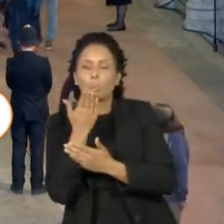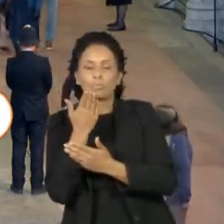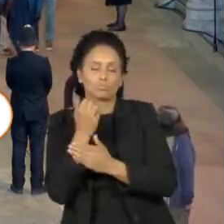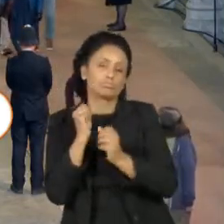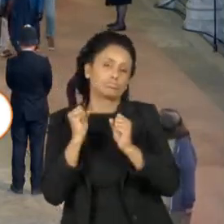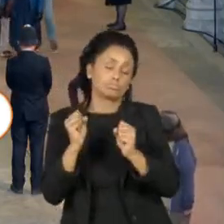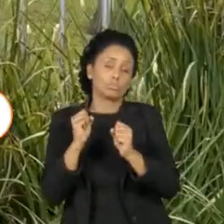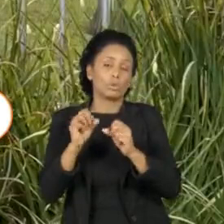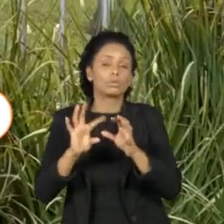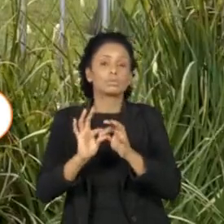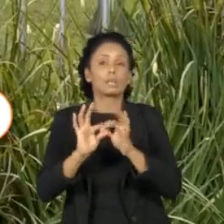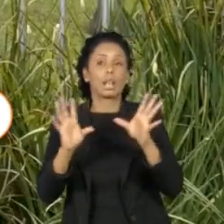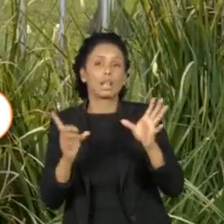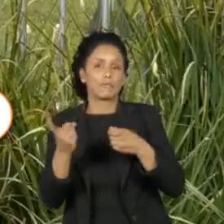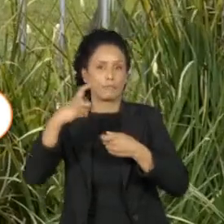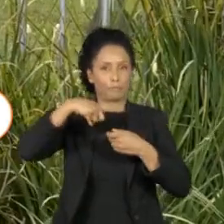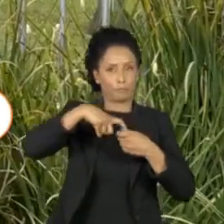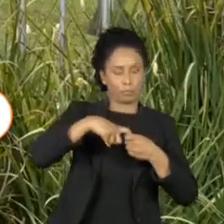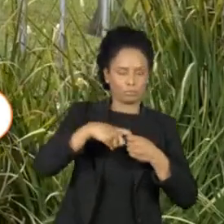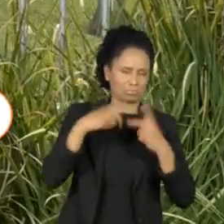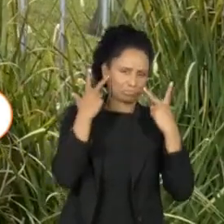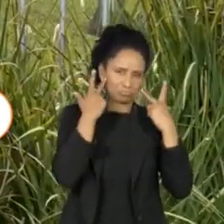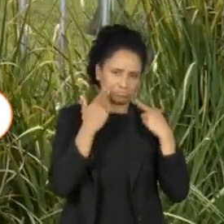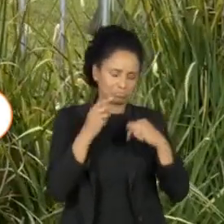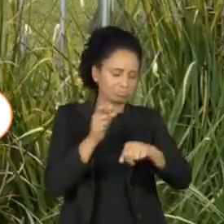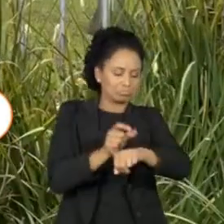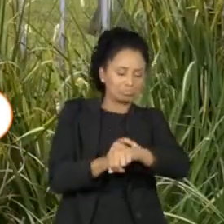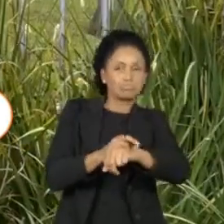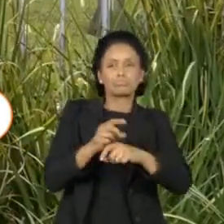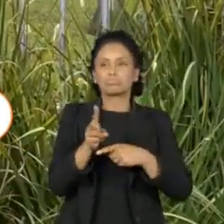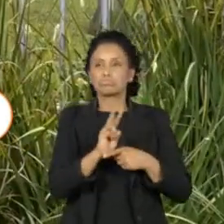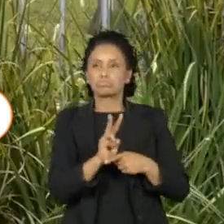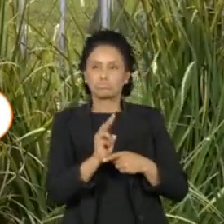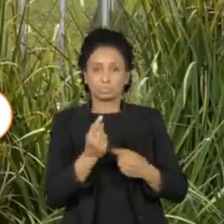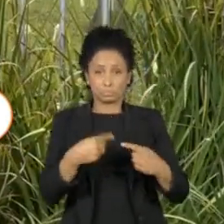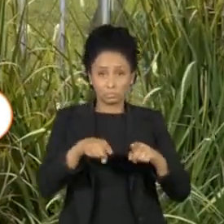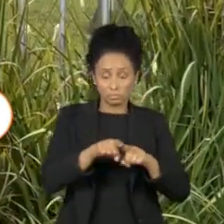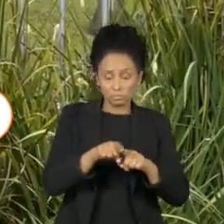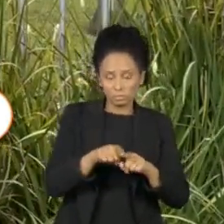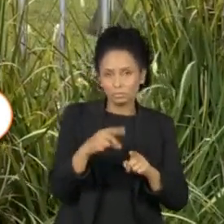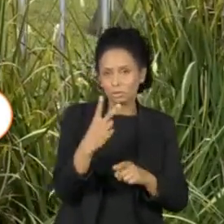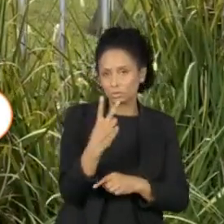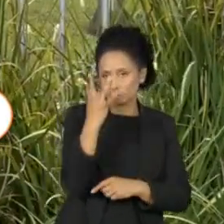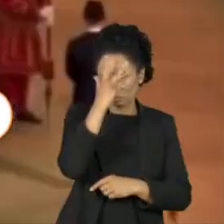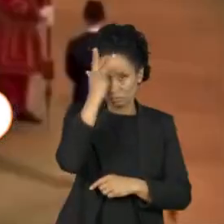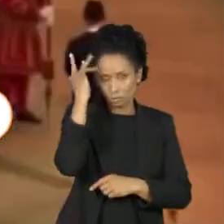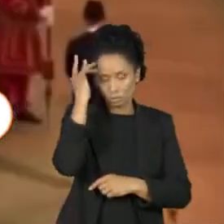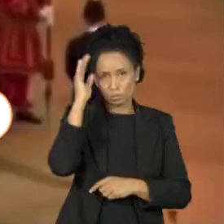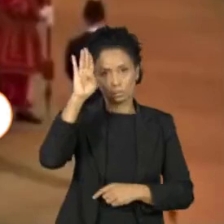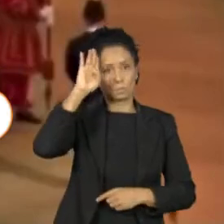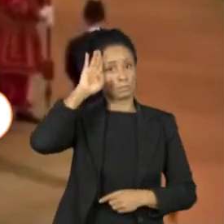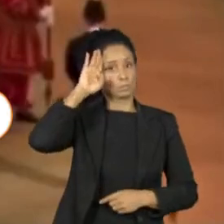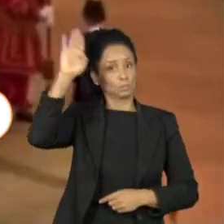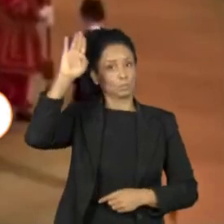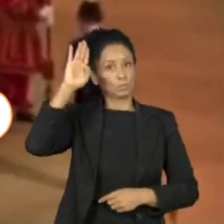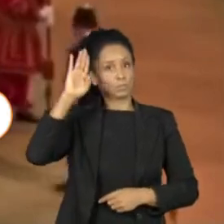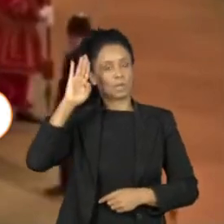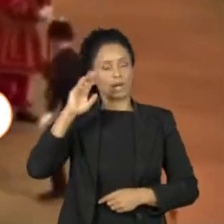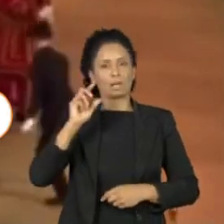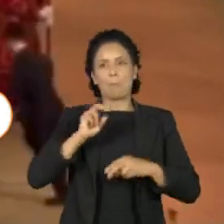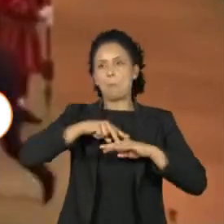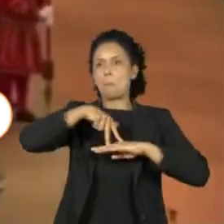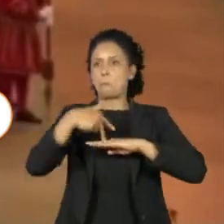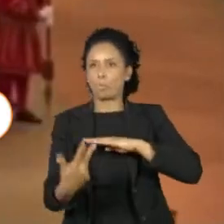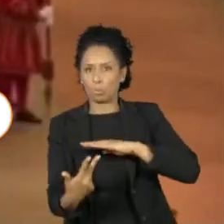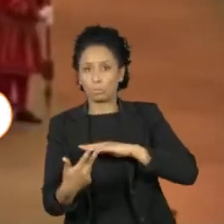Nesta segunda-feira à noite, um dos guardas que fazia ali a guarda do caixão durante a troca de turno acabou